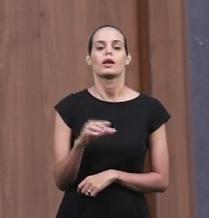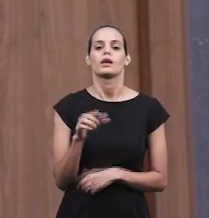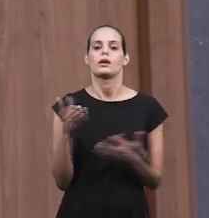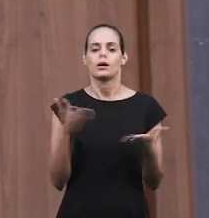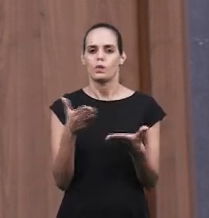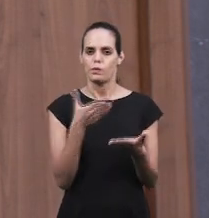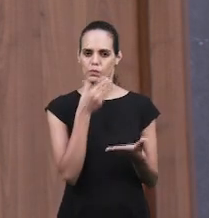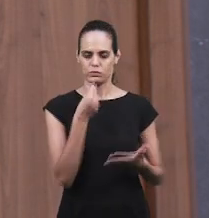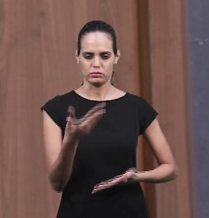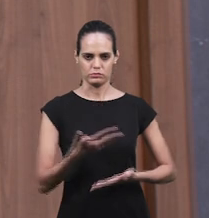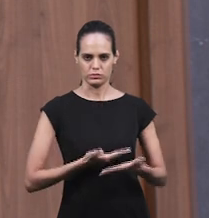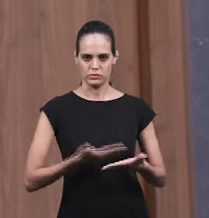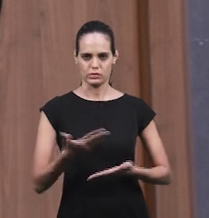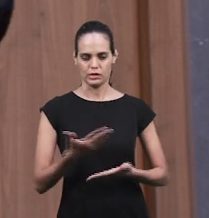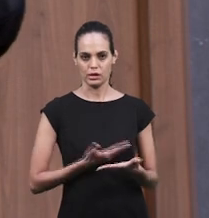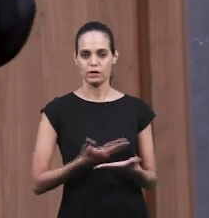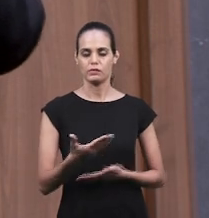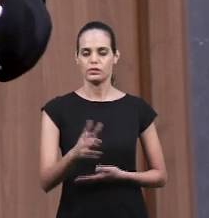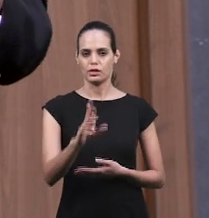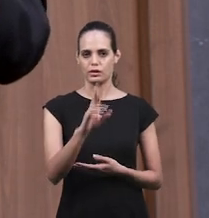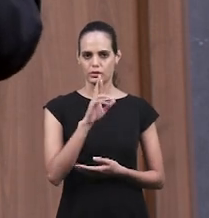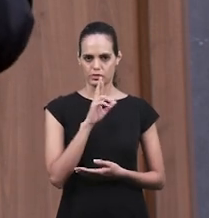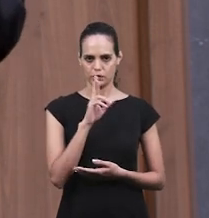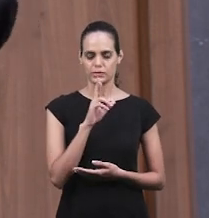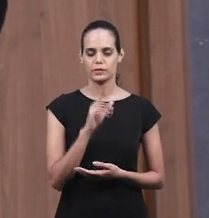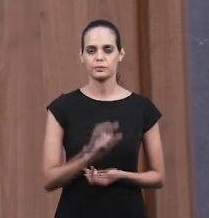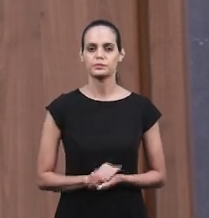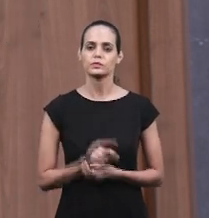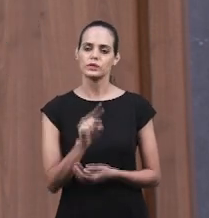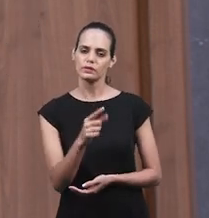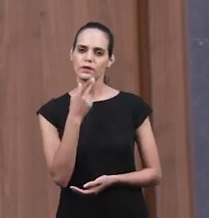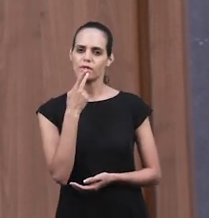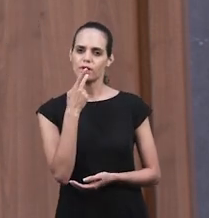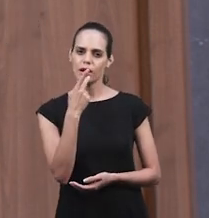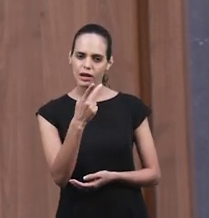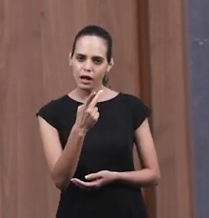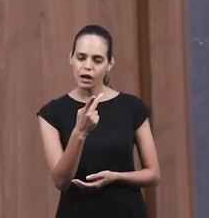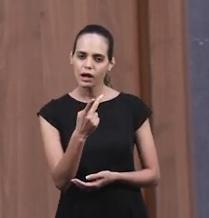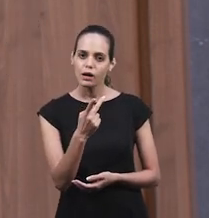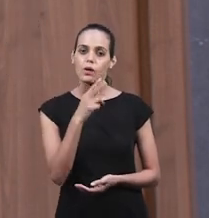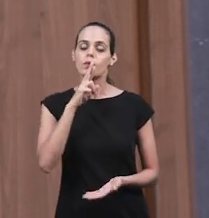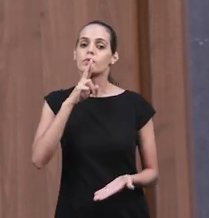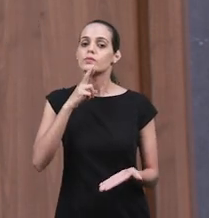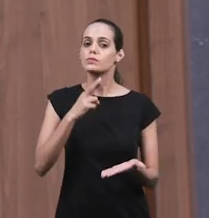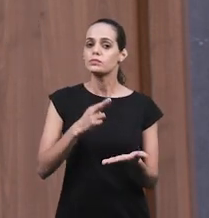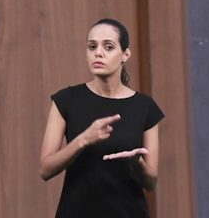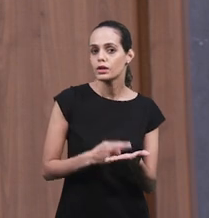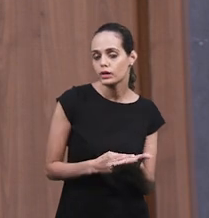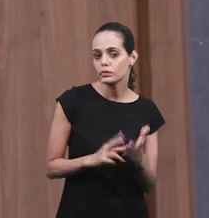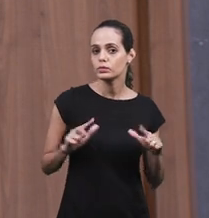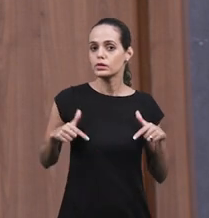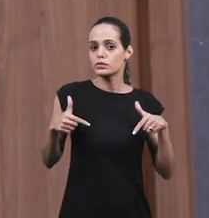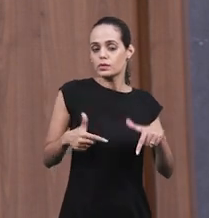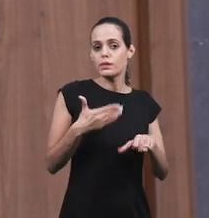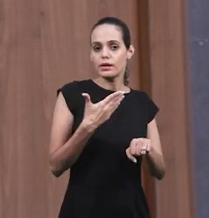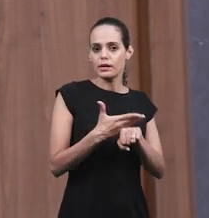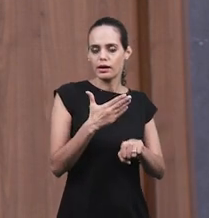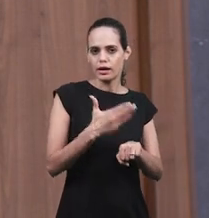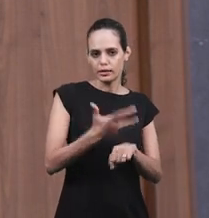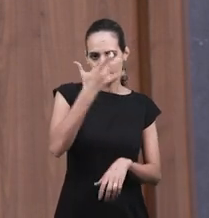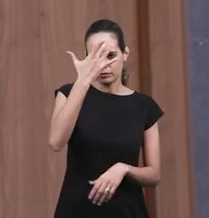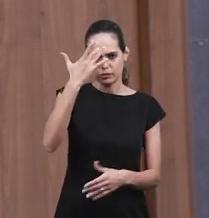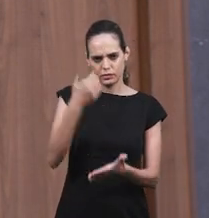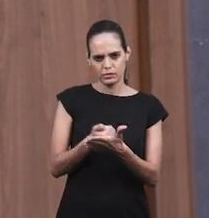resposta. Eduardo, você vai falar a respeito dos resultados da atitude errada do credor